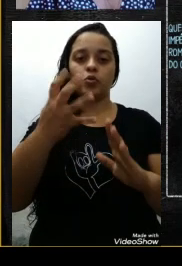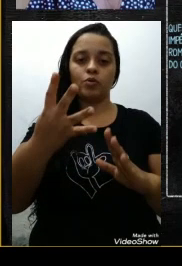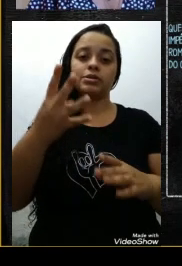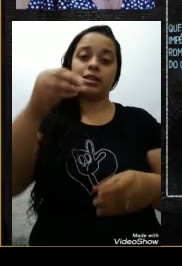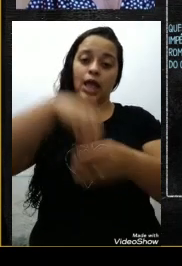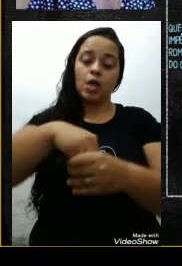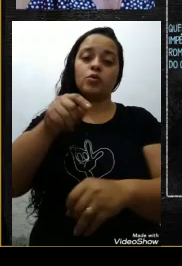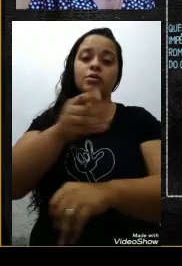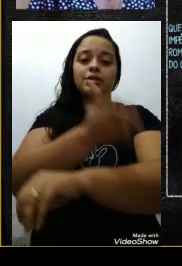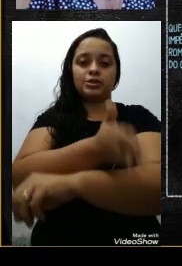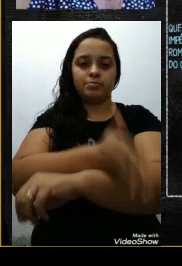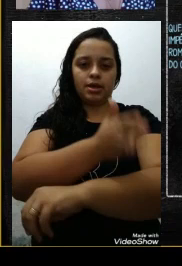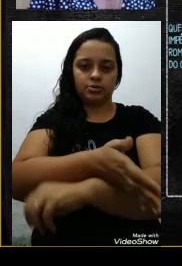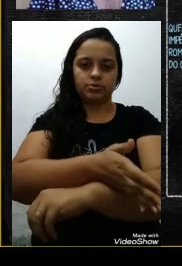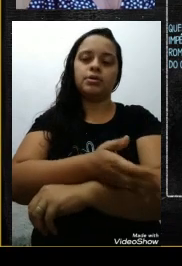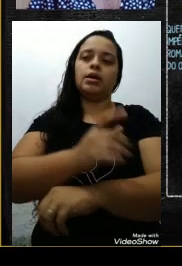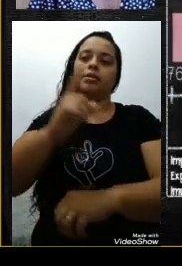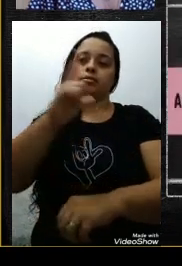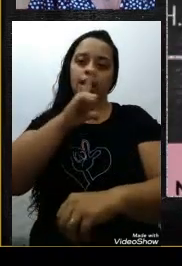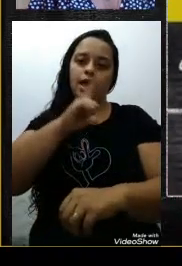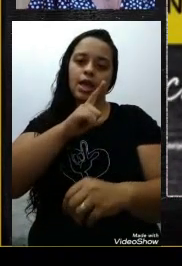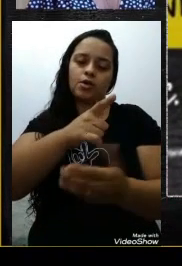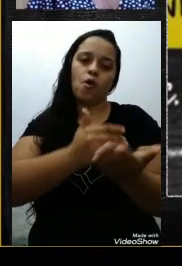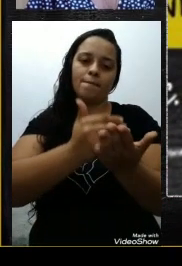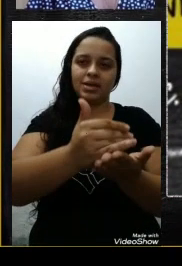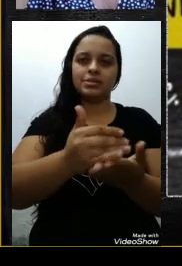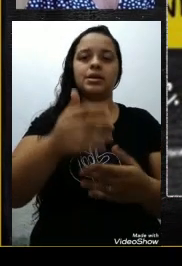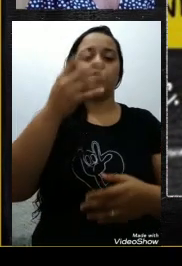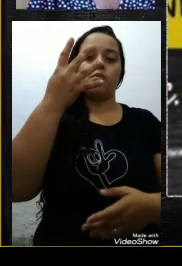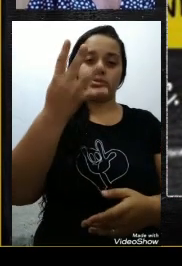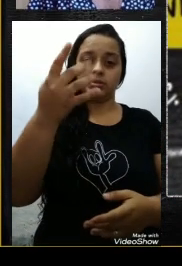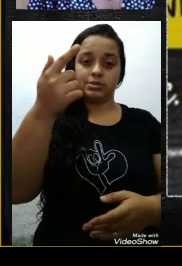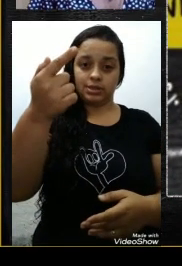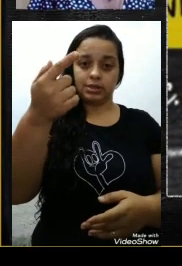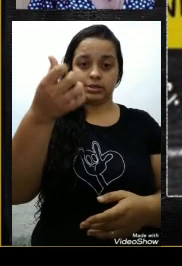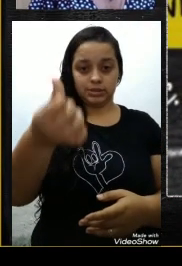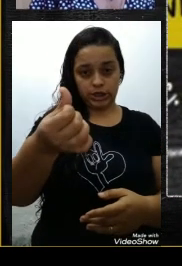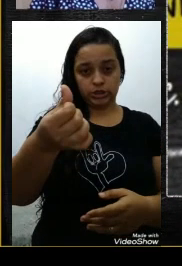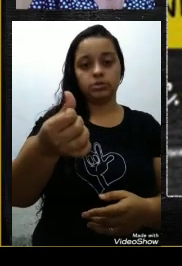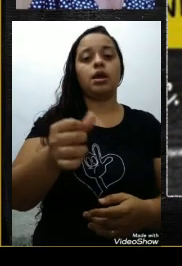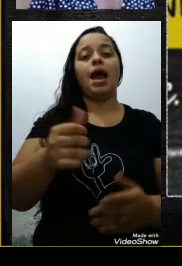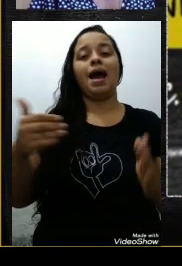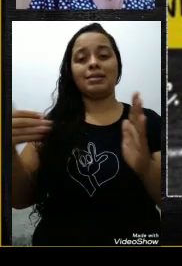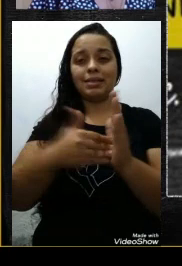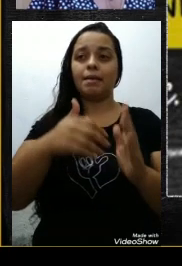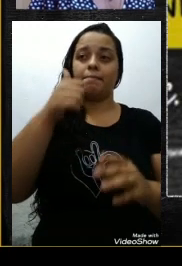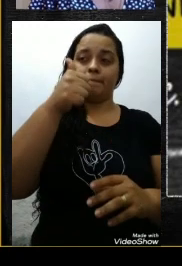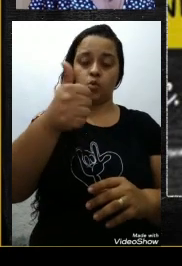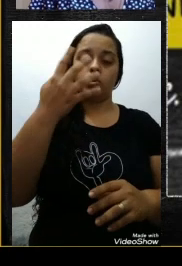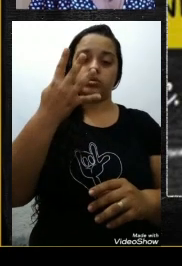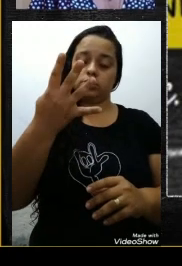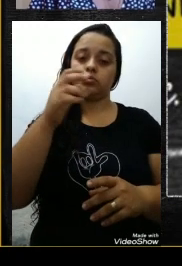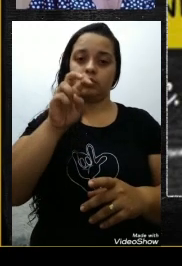XIV faz parte da Idade Média, o período final da Idade Média, que começa tradicionalmente no ano de 476 e